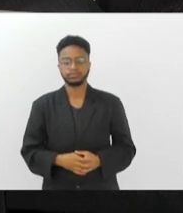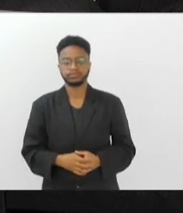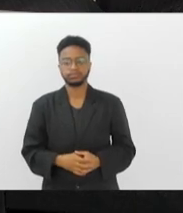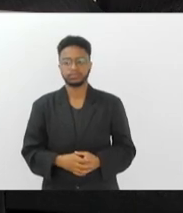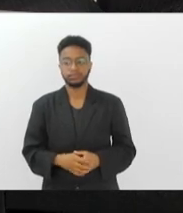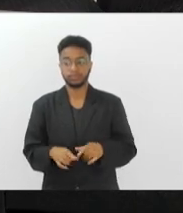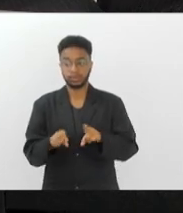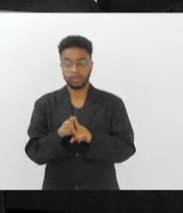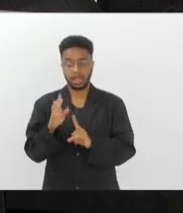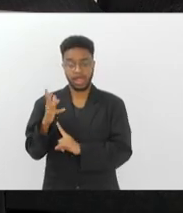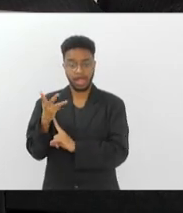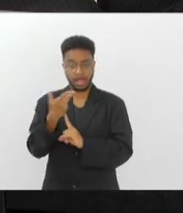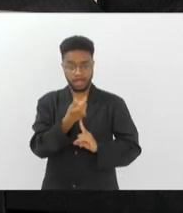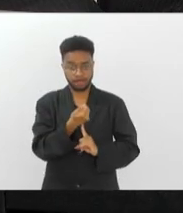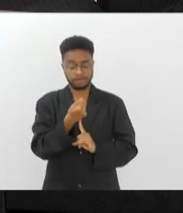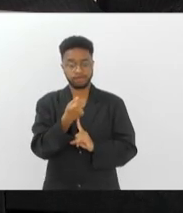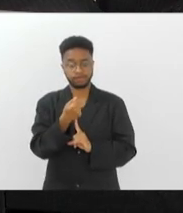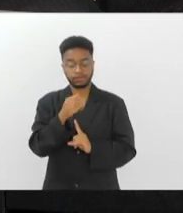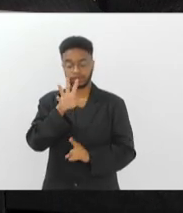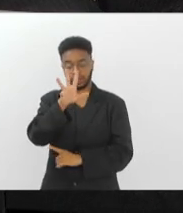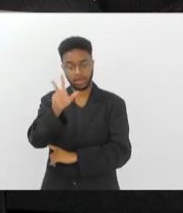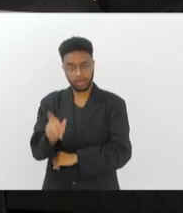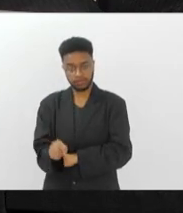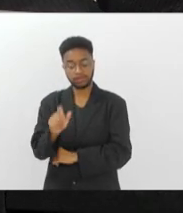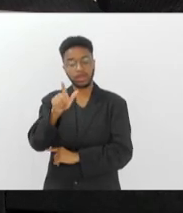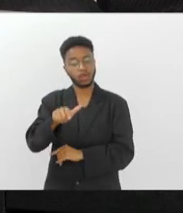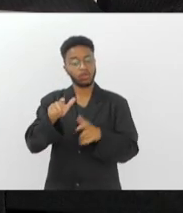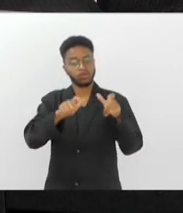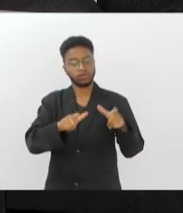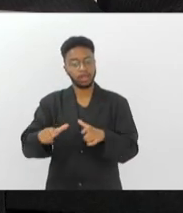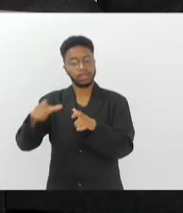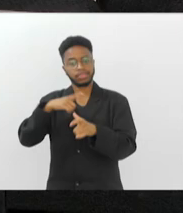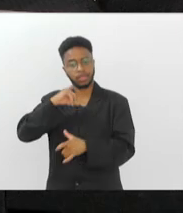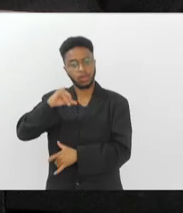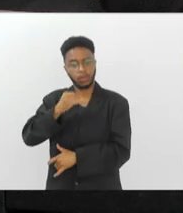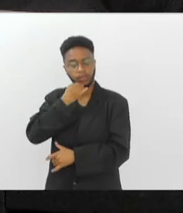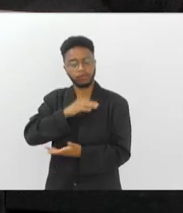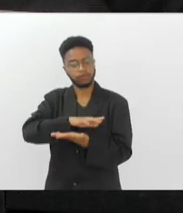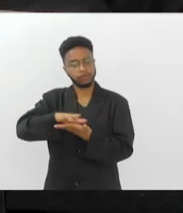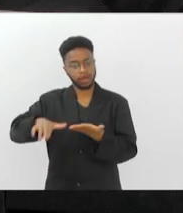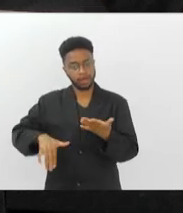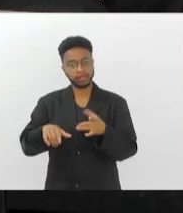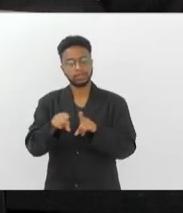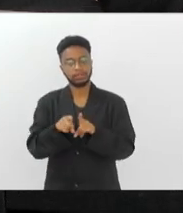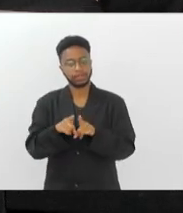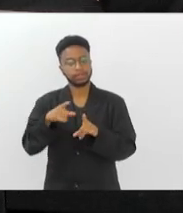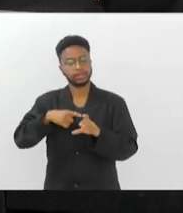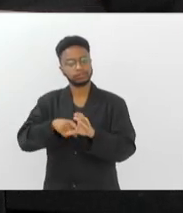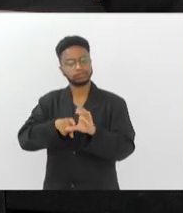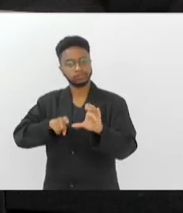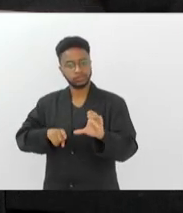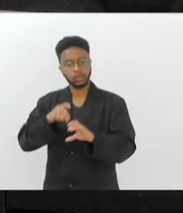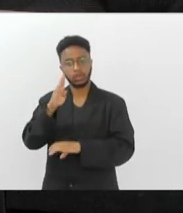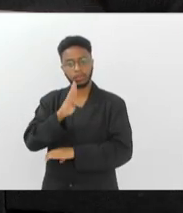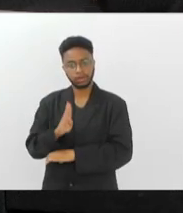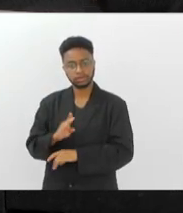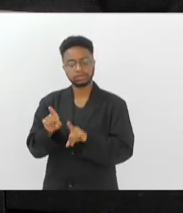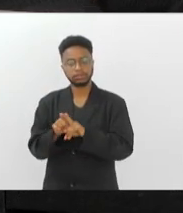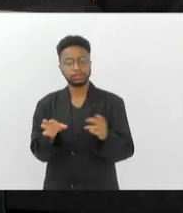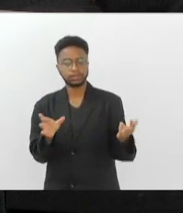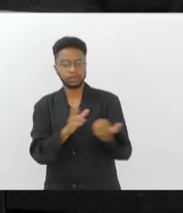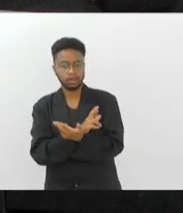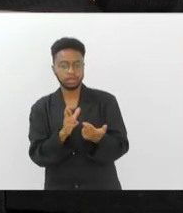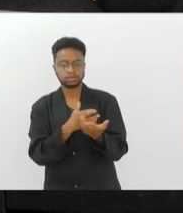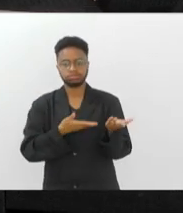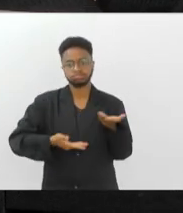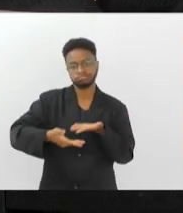A África é um continente de muitas oportunidades. Com a sua emancipação, o Brasil estabeleceu relações de